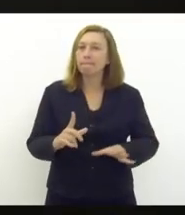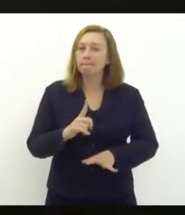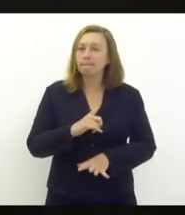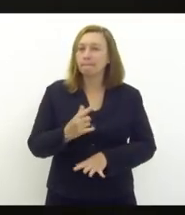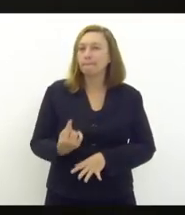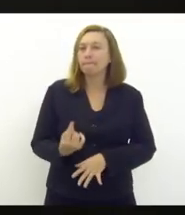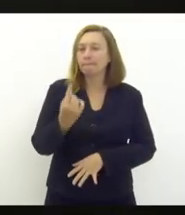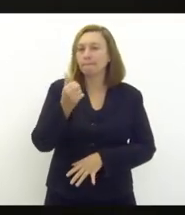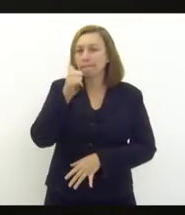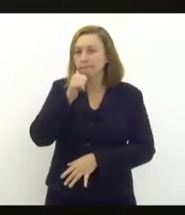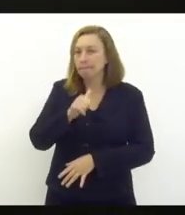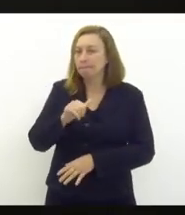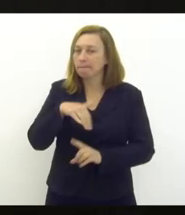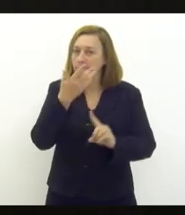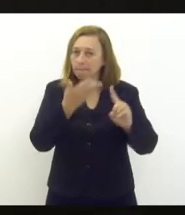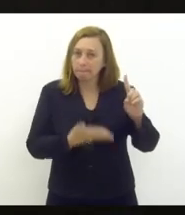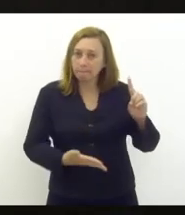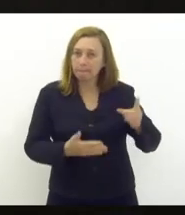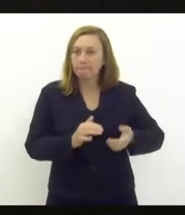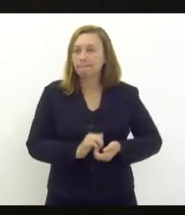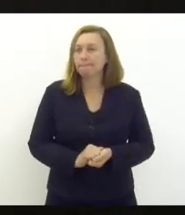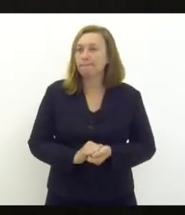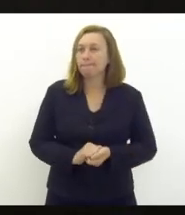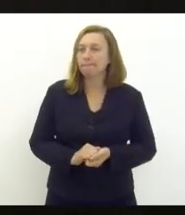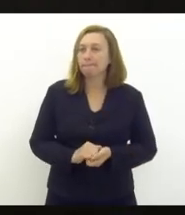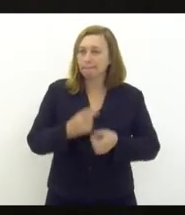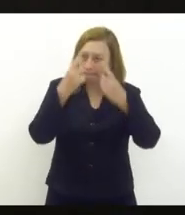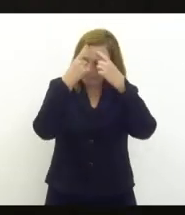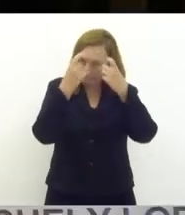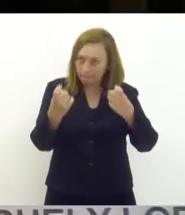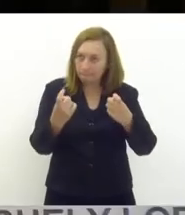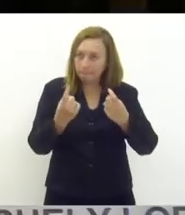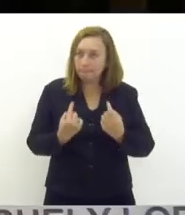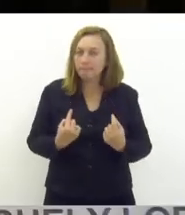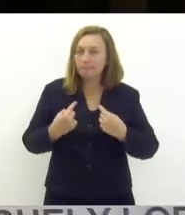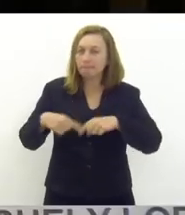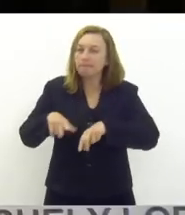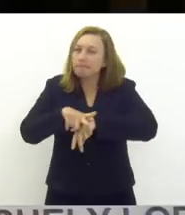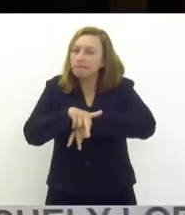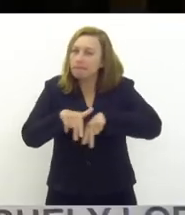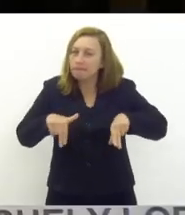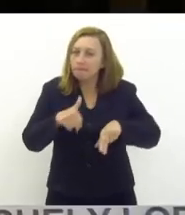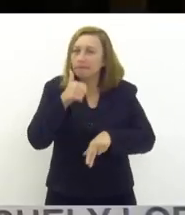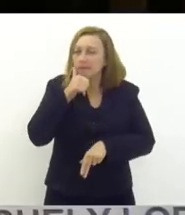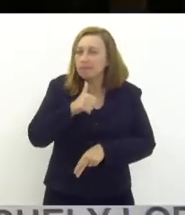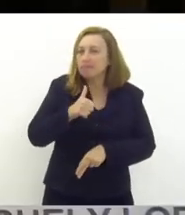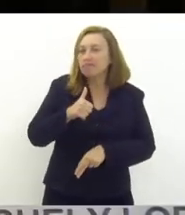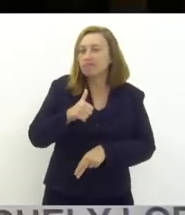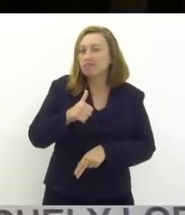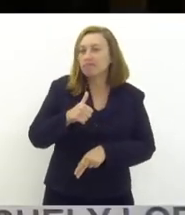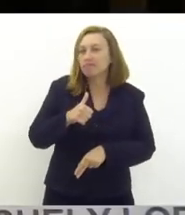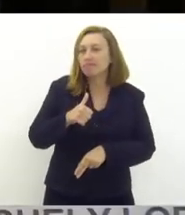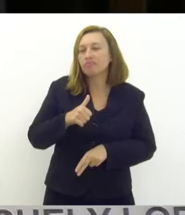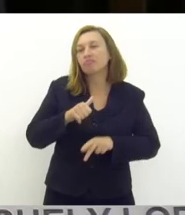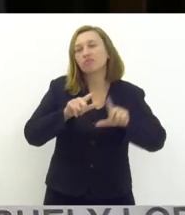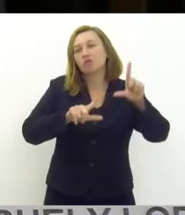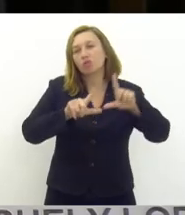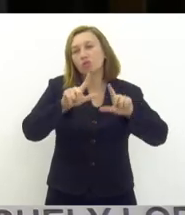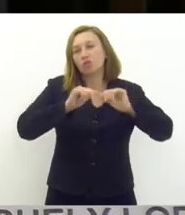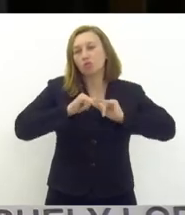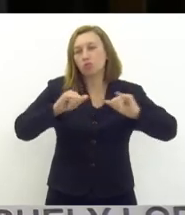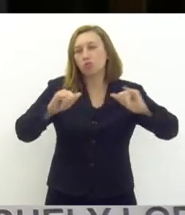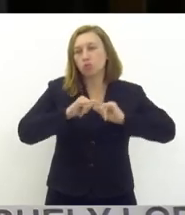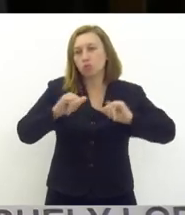mulher homenageada a violên a violência contra o gênero feminino Tem se tornado nas manchetes